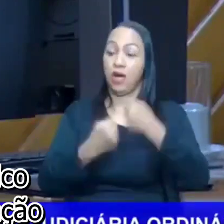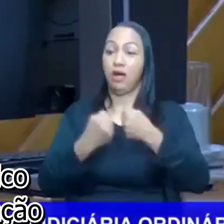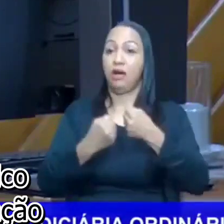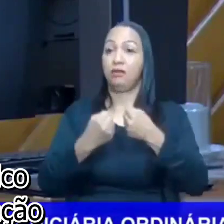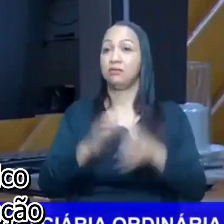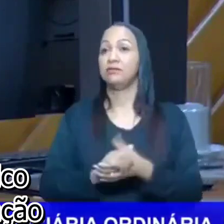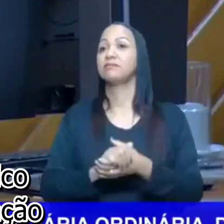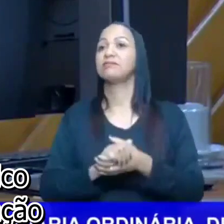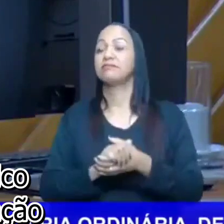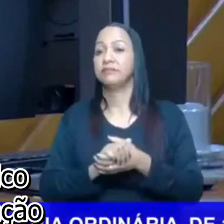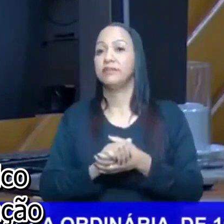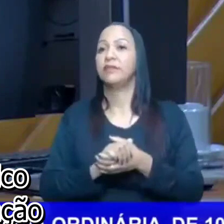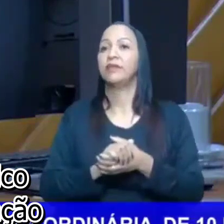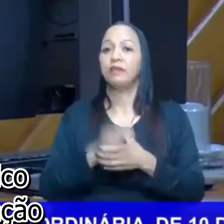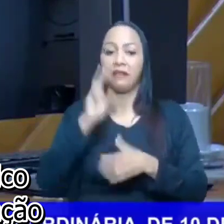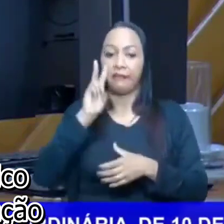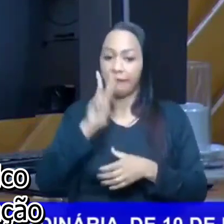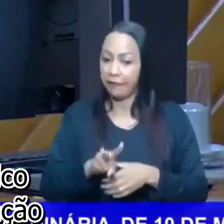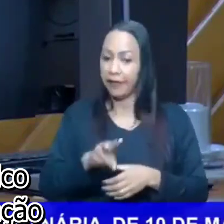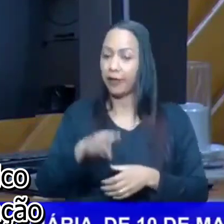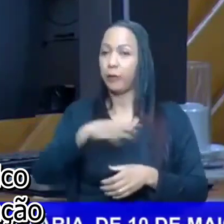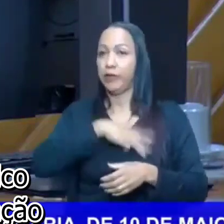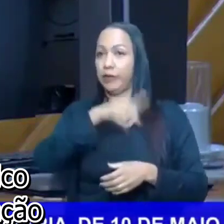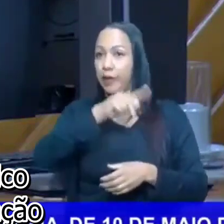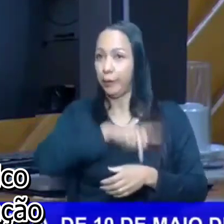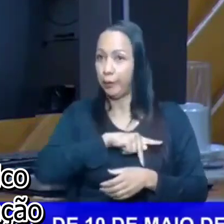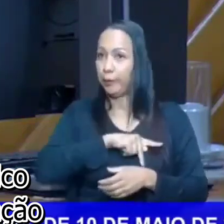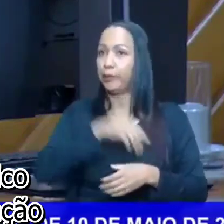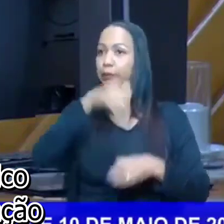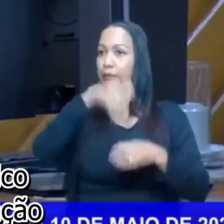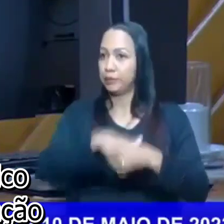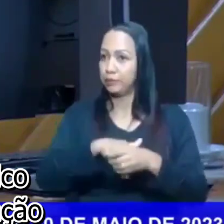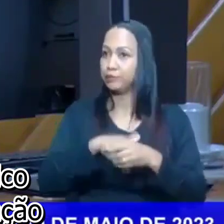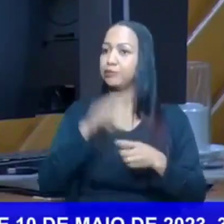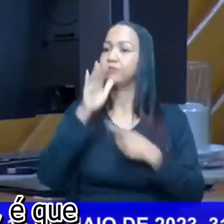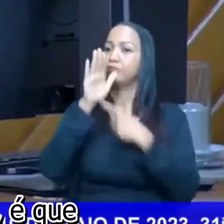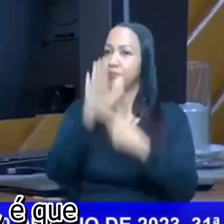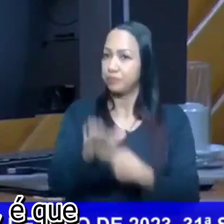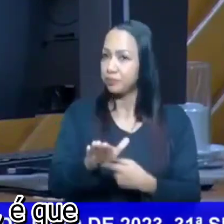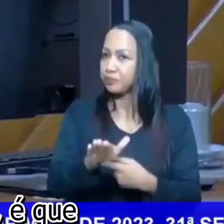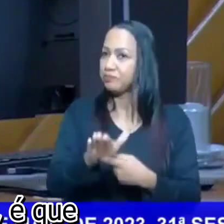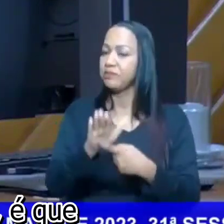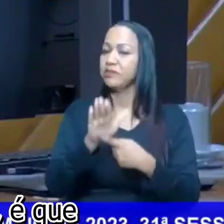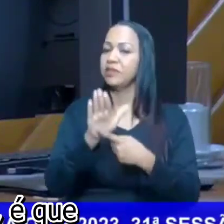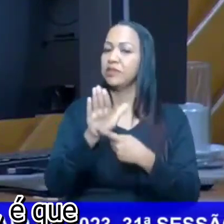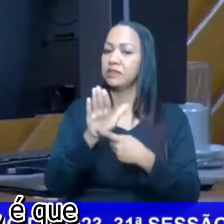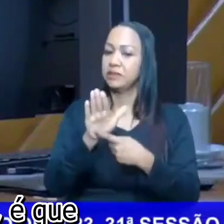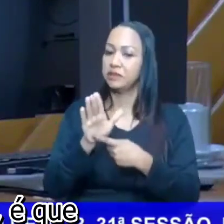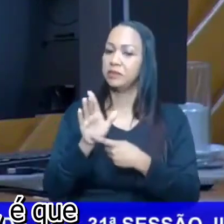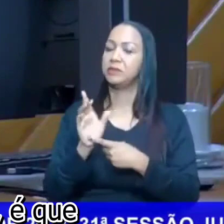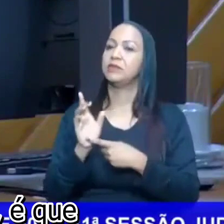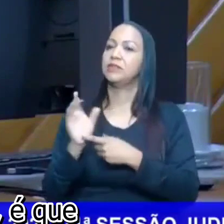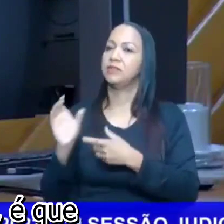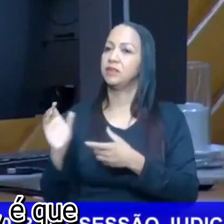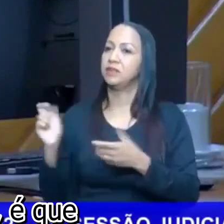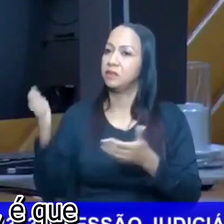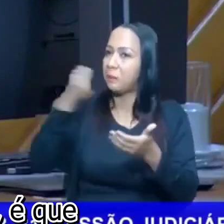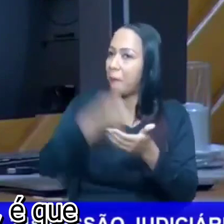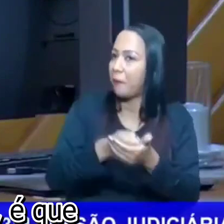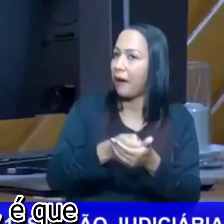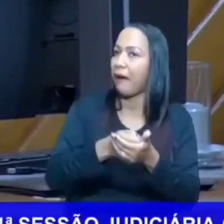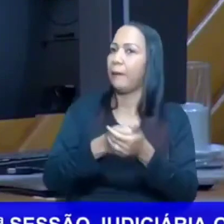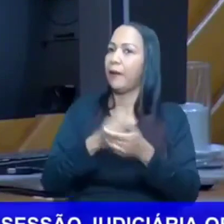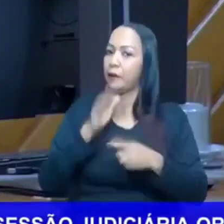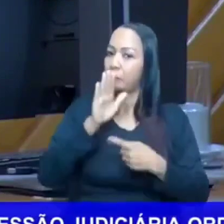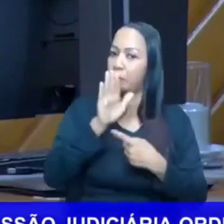Considerando, ao ver do Ministério Público Eleitoral, a carência da efetiva demonstração dessas despesas registradas em campanha,